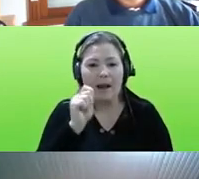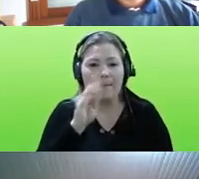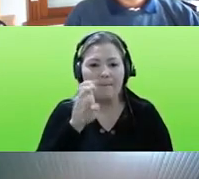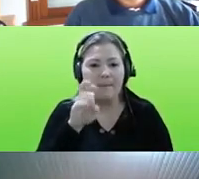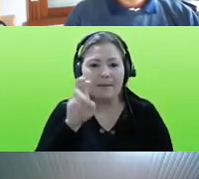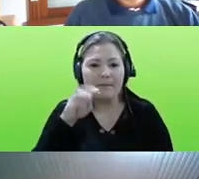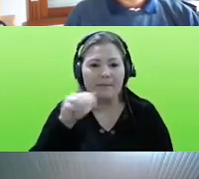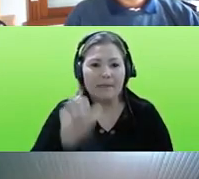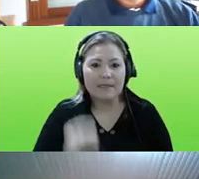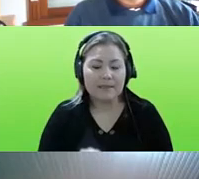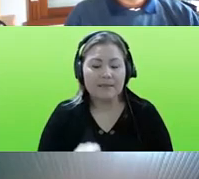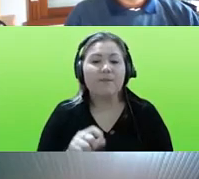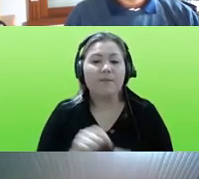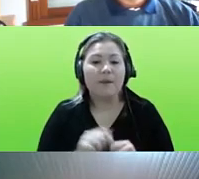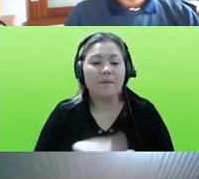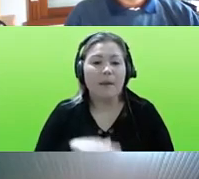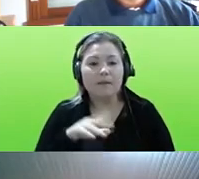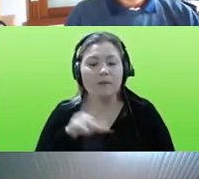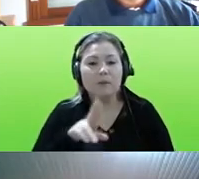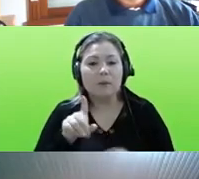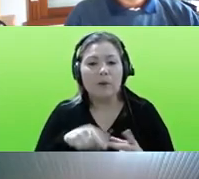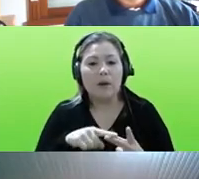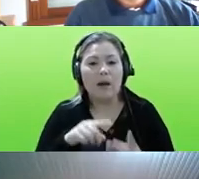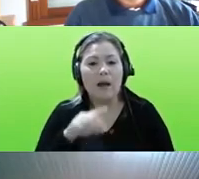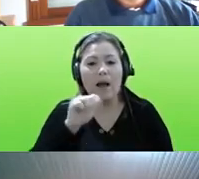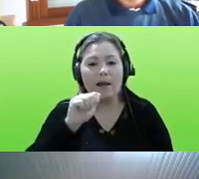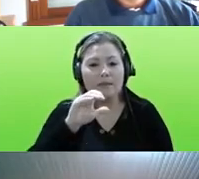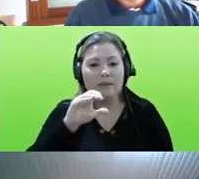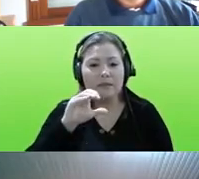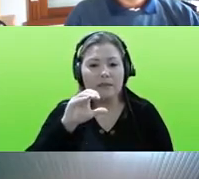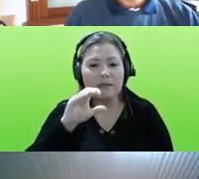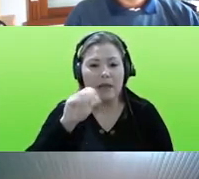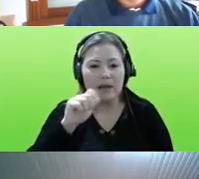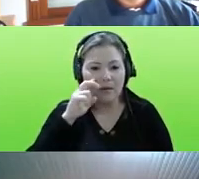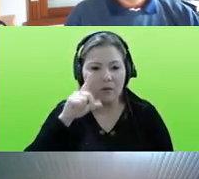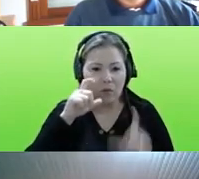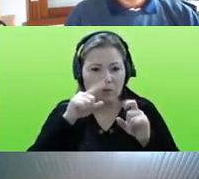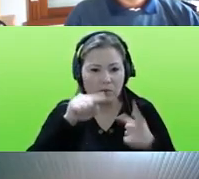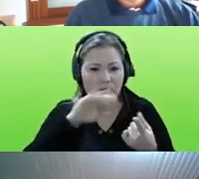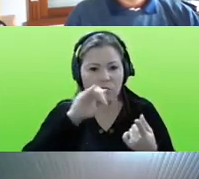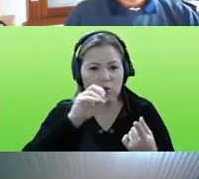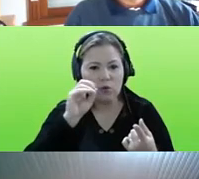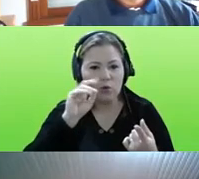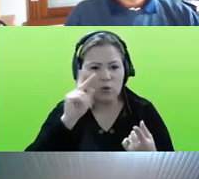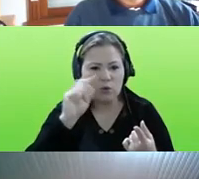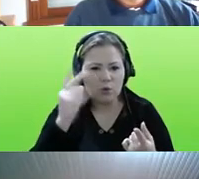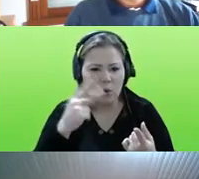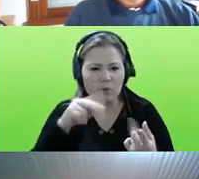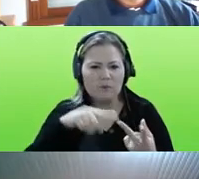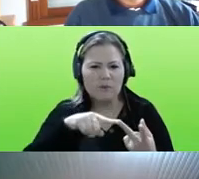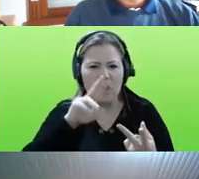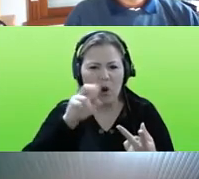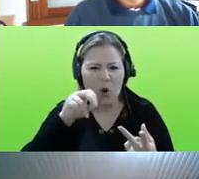que foi consagrado mais ainda pelo Axel Honneth. Então, aqui nessas fotos de baixo, John Rawls, Habermas, Honneth,